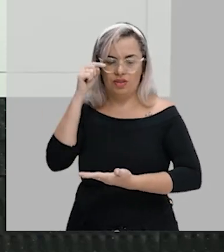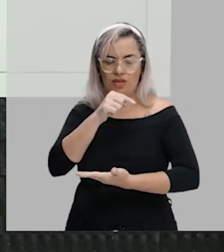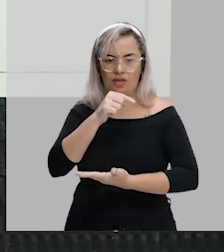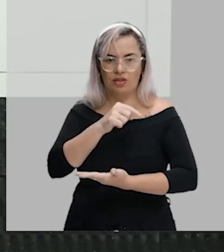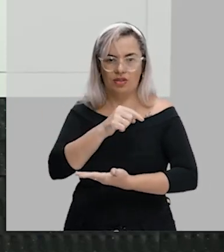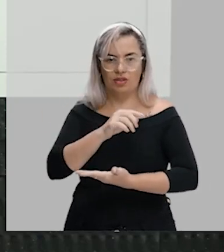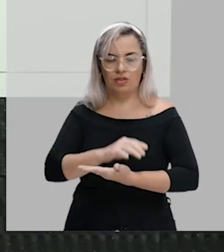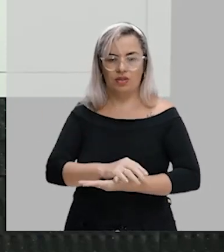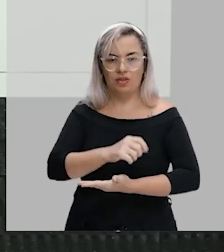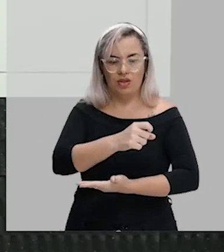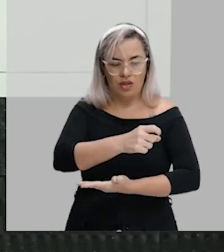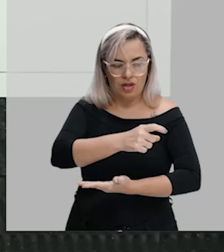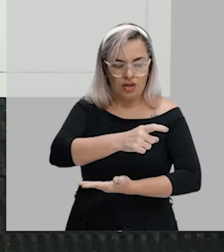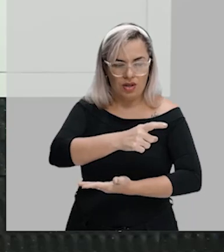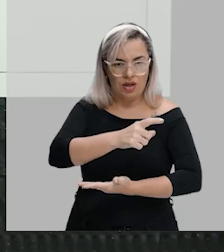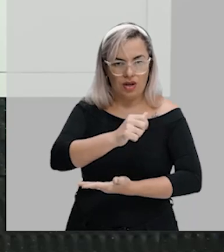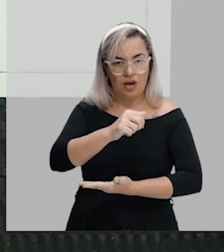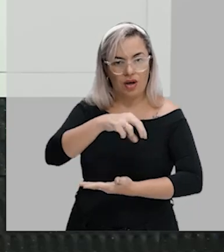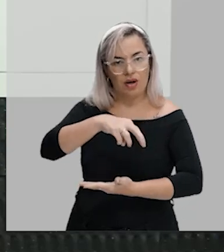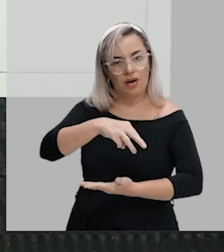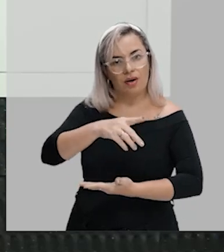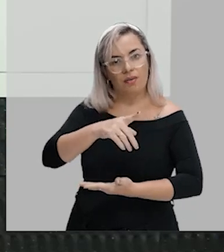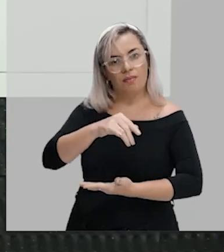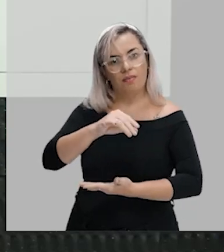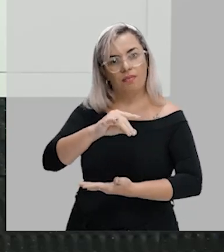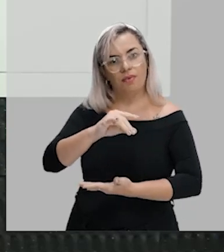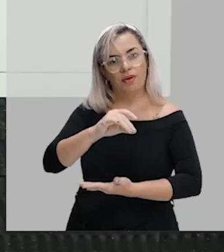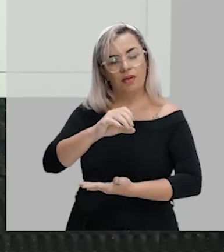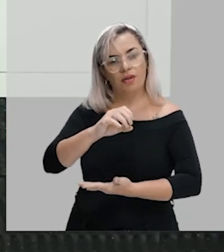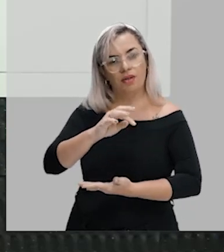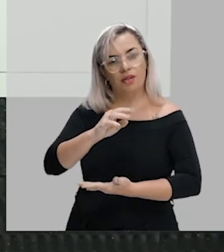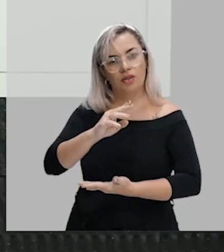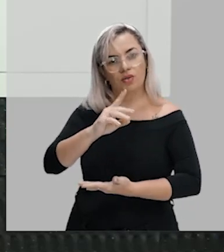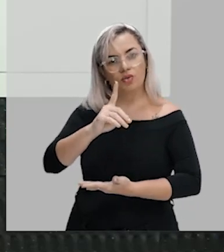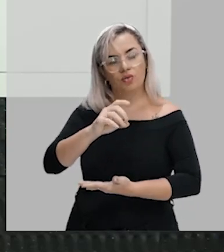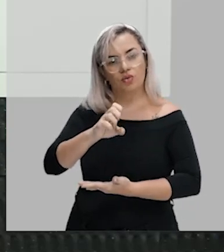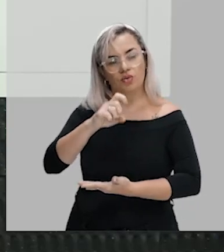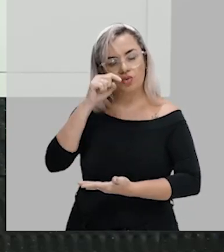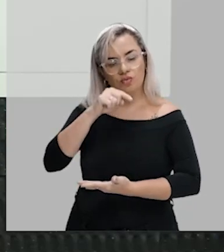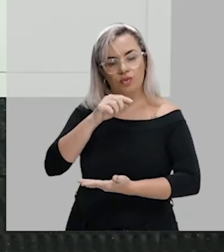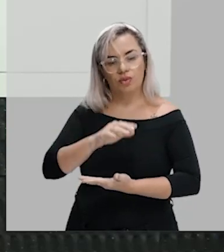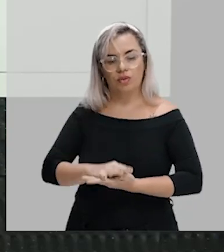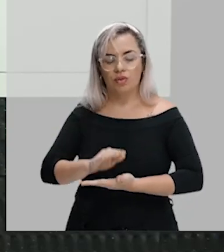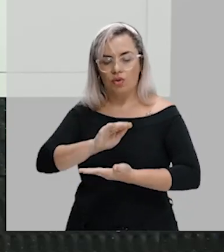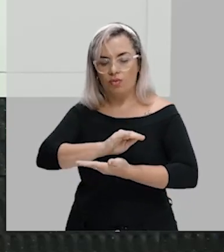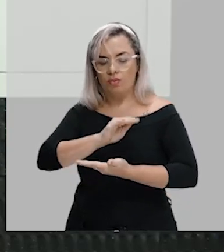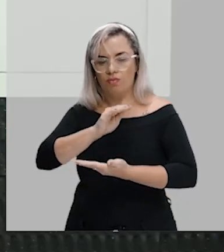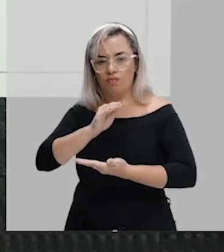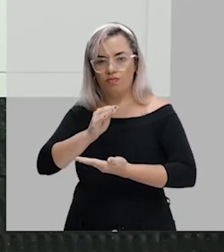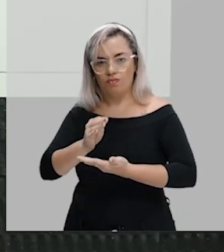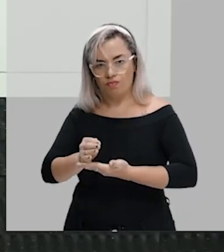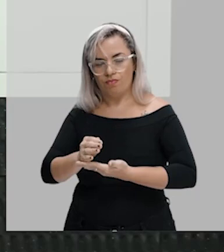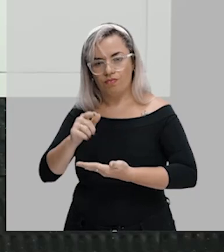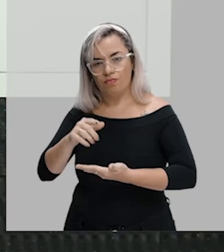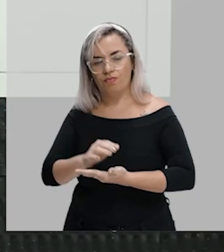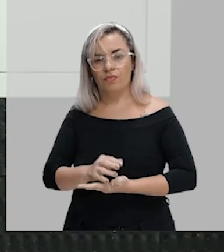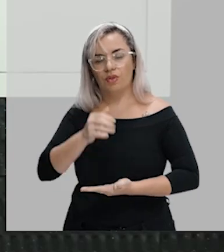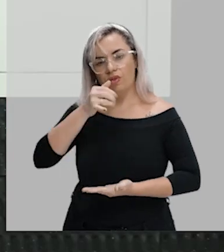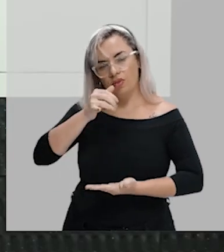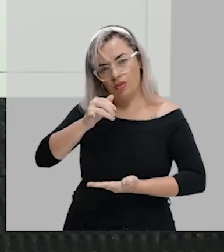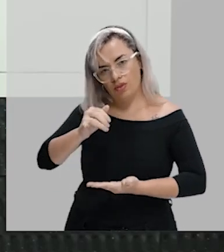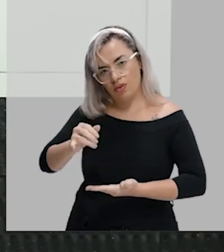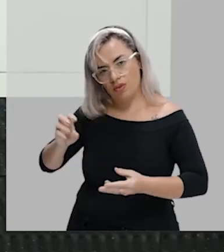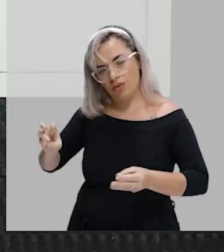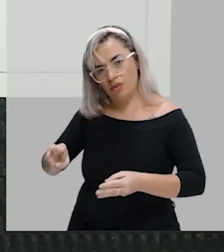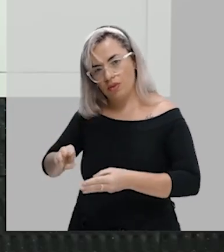amplitude, certo? Eu não aumento a minha frequência. Então existe uma modulação só da amplitude. Então é um tipo de onda em que a